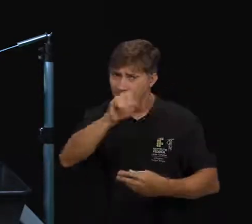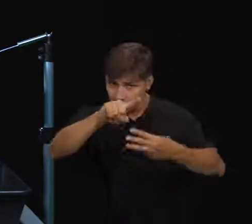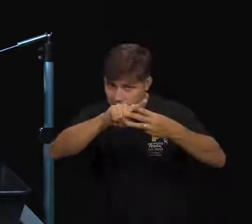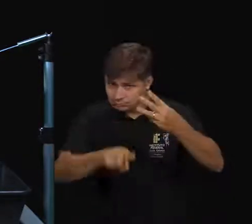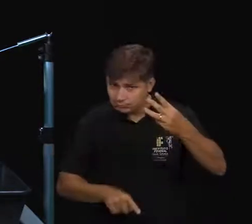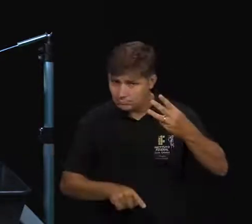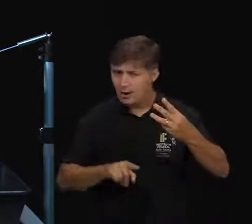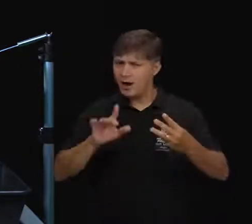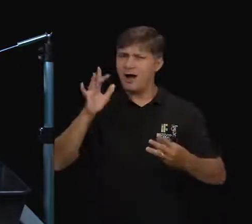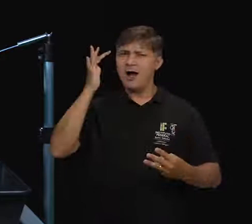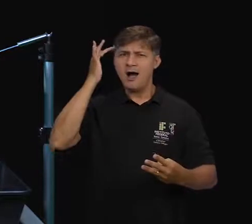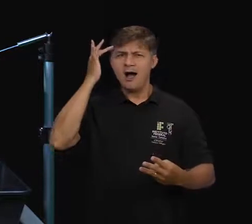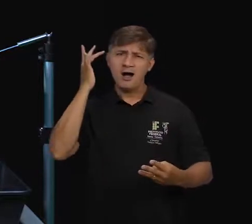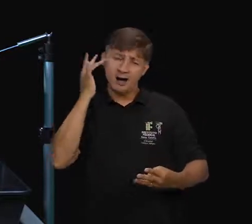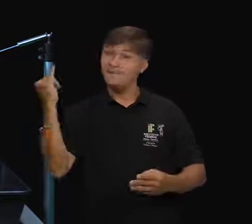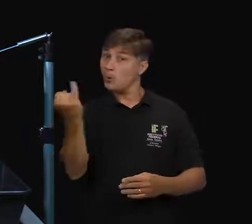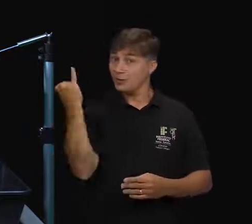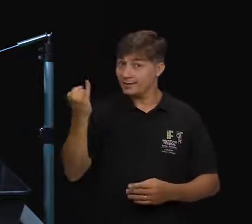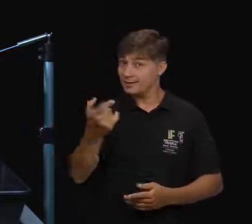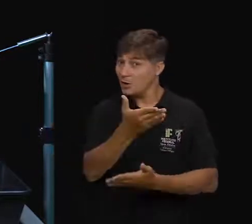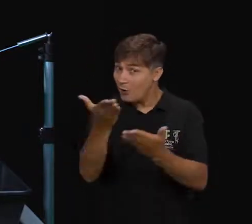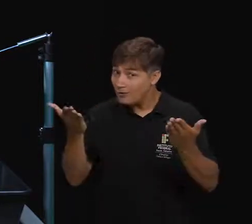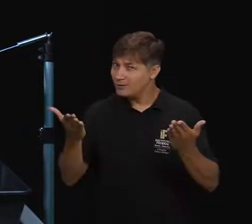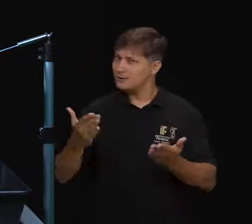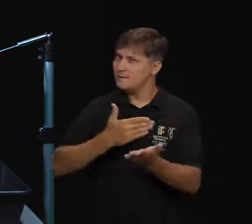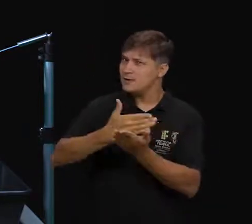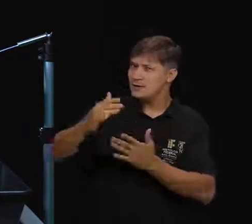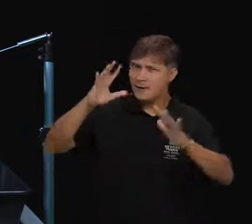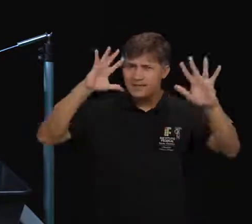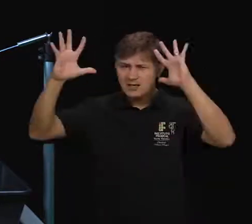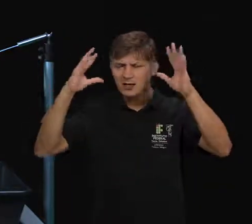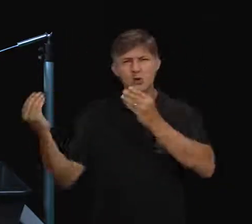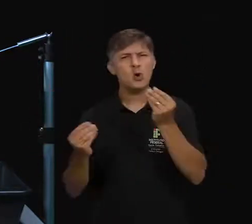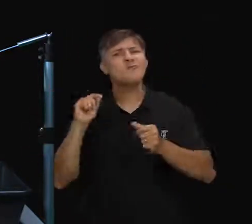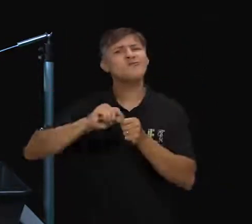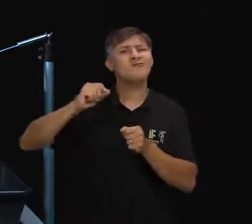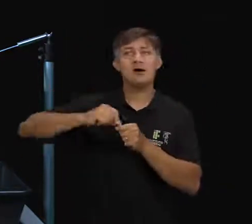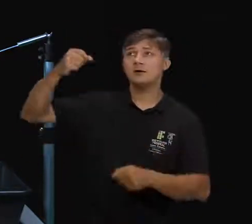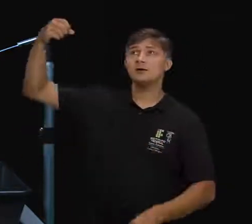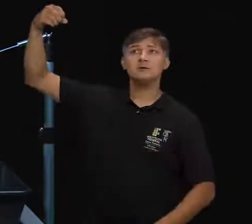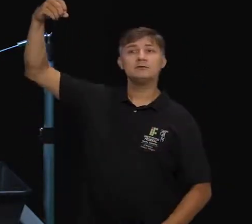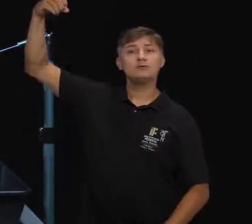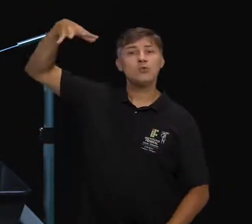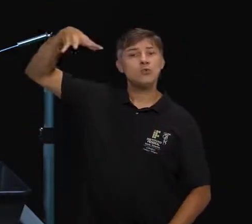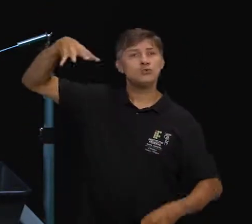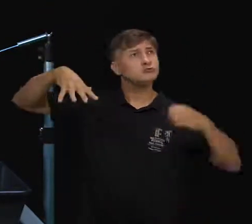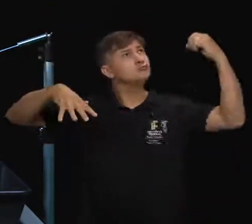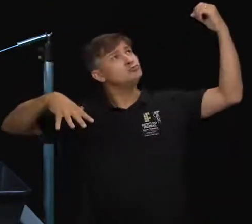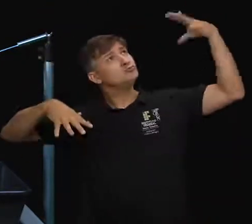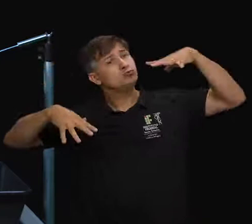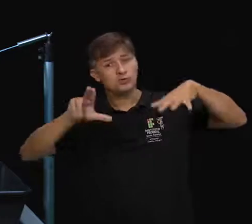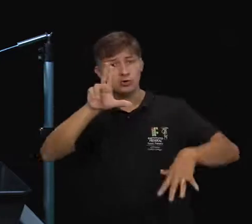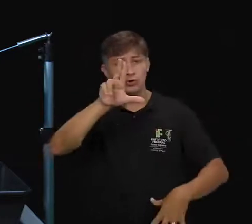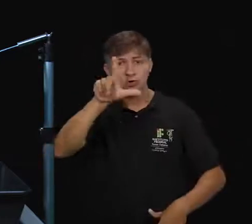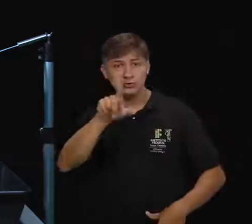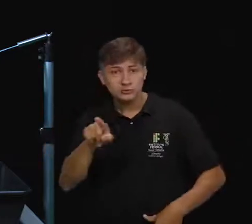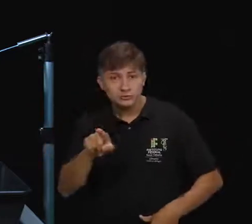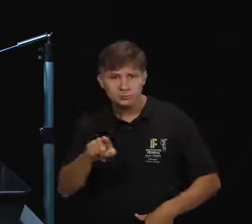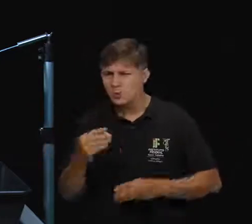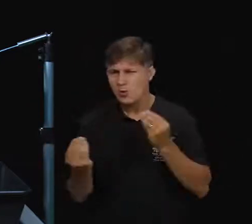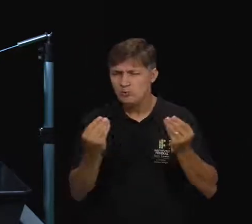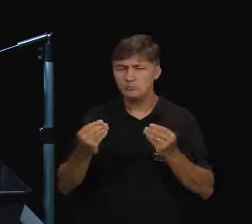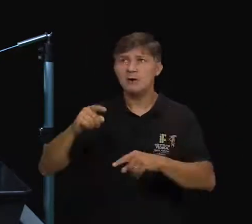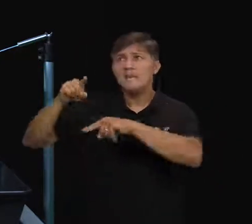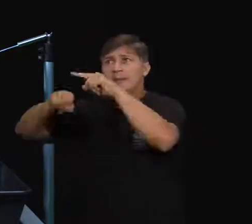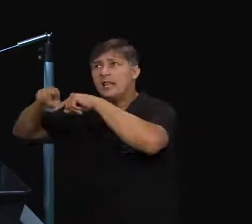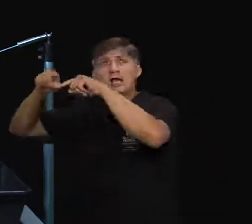ver cada um desses tipos de splash, acho importante a gente começar pensando na iluminação e a gente vai rever então, só